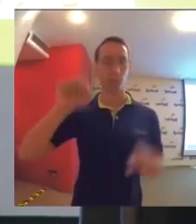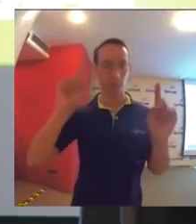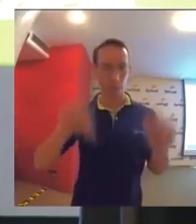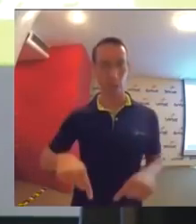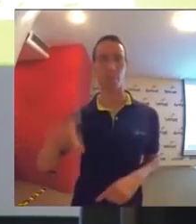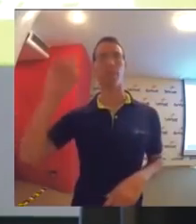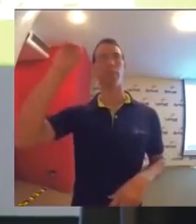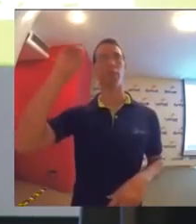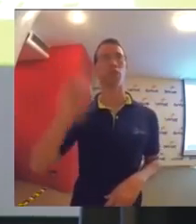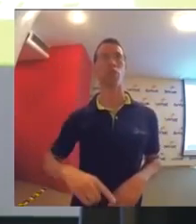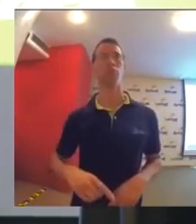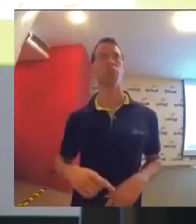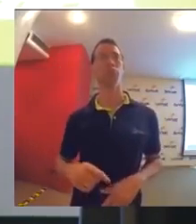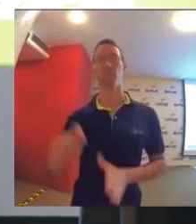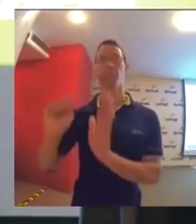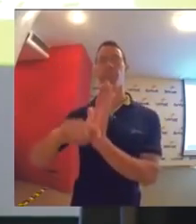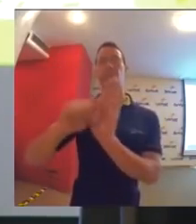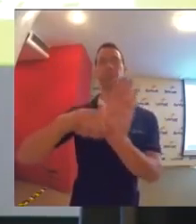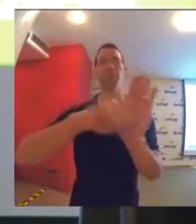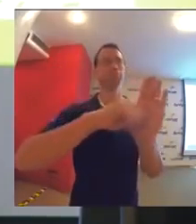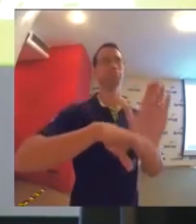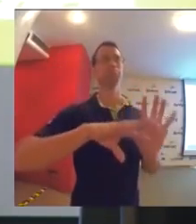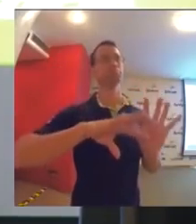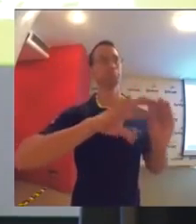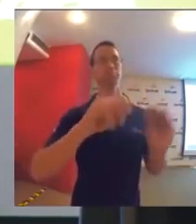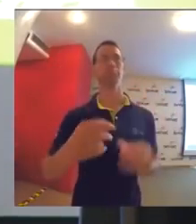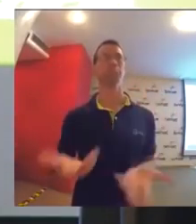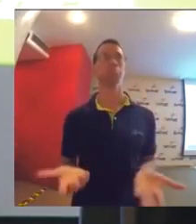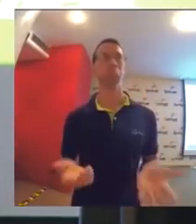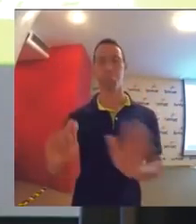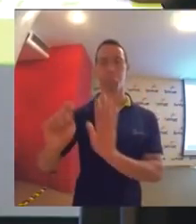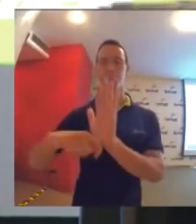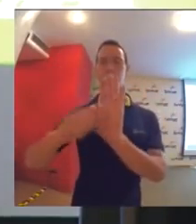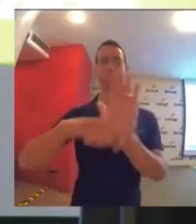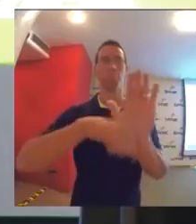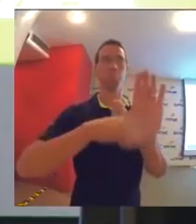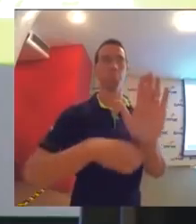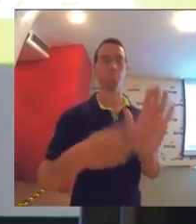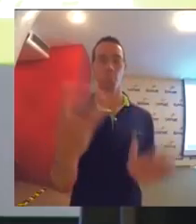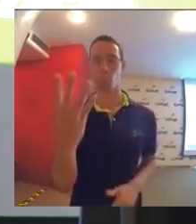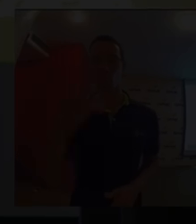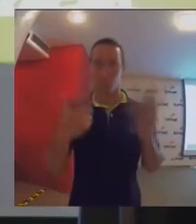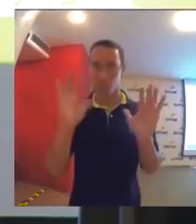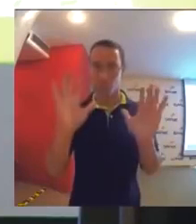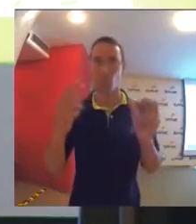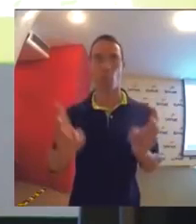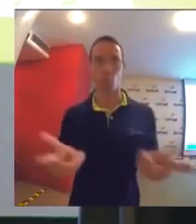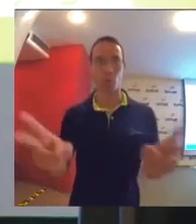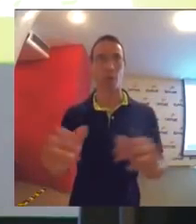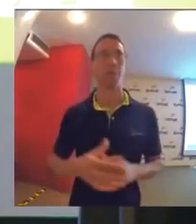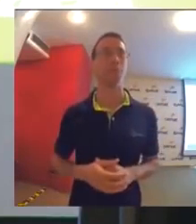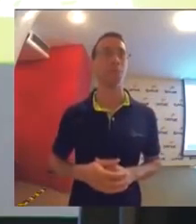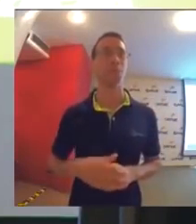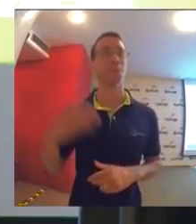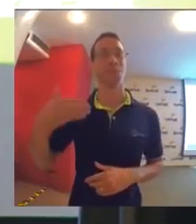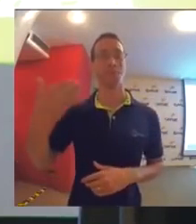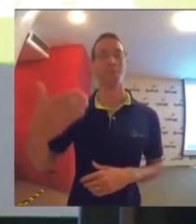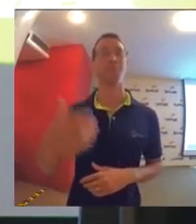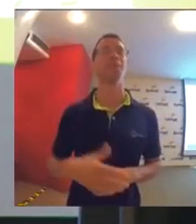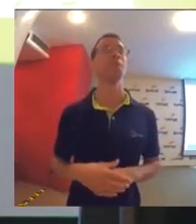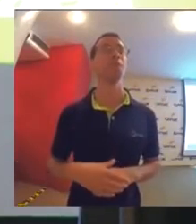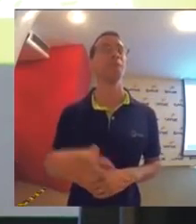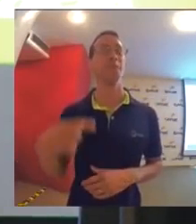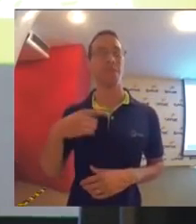Ponto final. Mandei assinar, eu é que mandava, mandei assinar, toda a gente assinou. 49 diretores. Aí